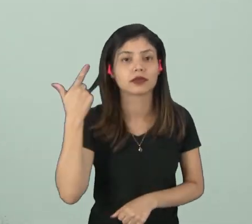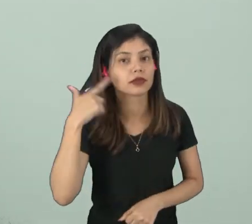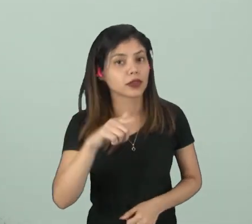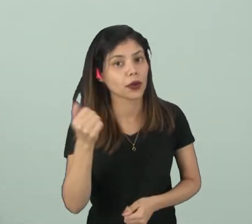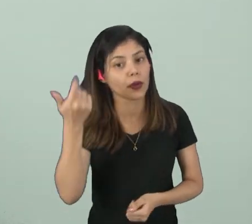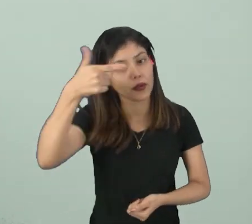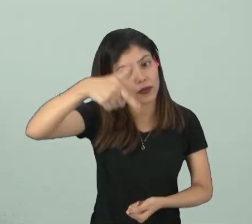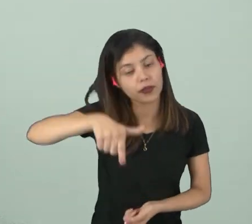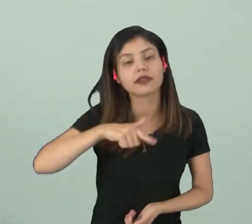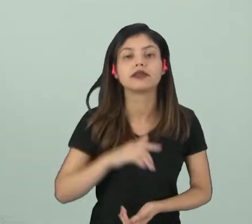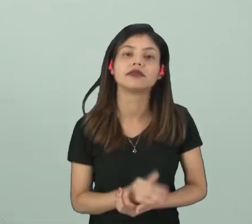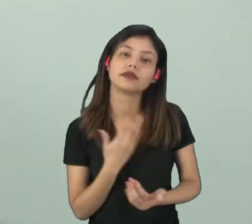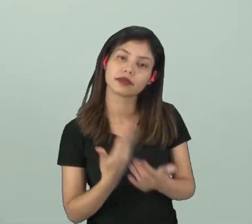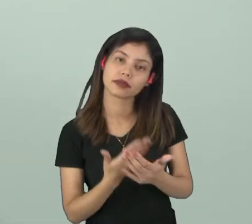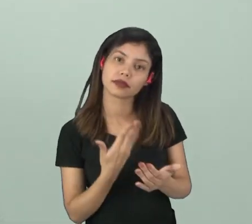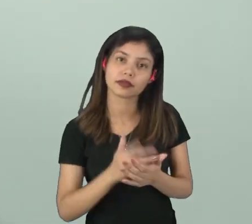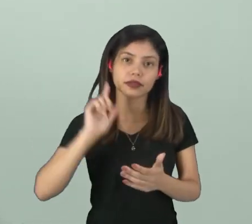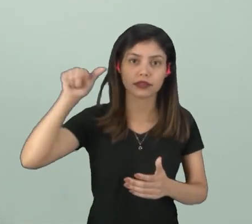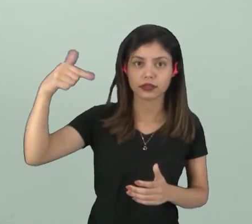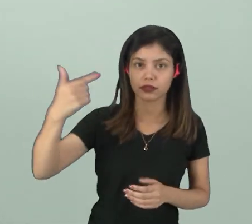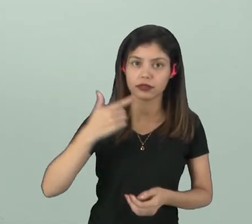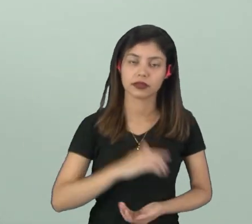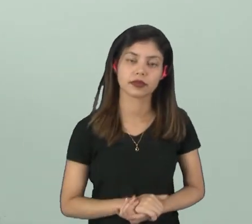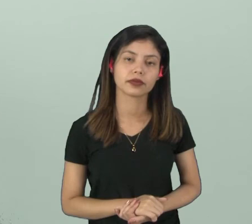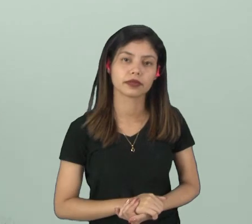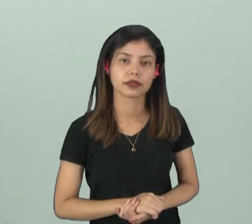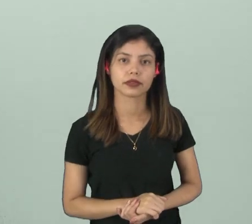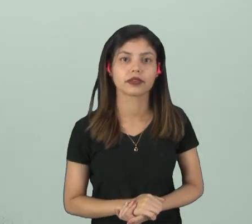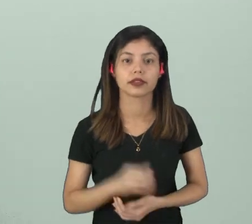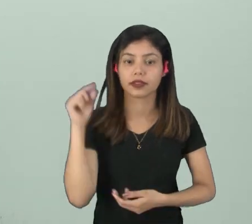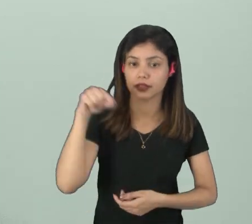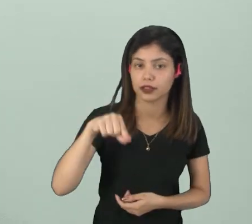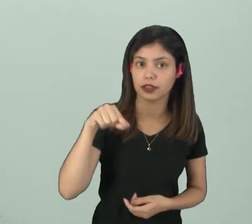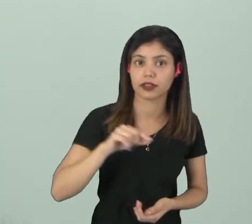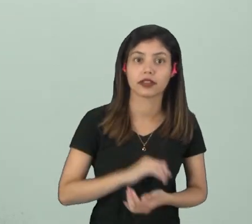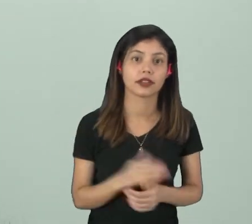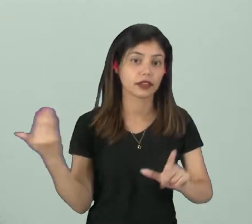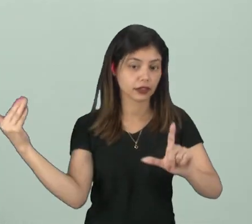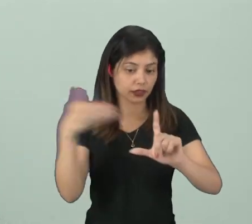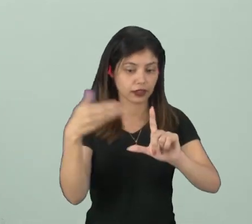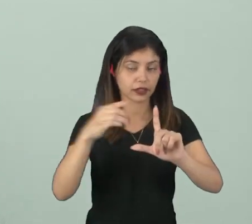possam rever a esta e as outras aulas. Para